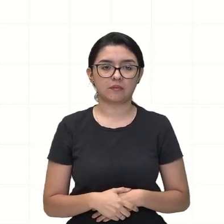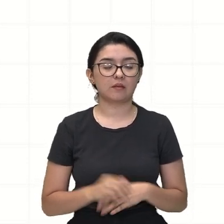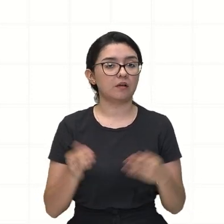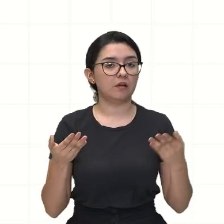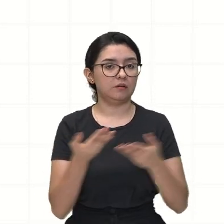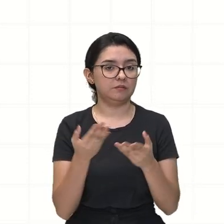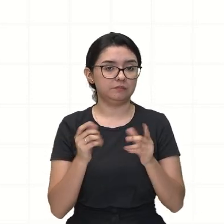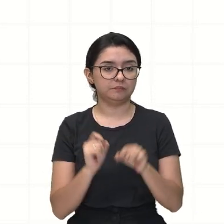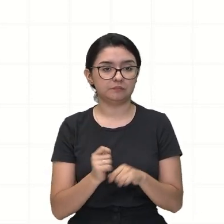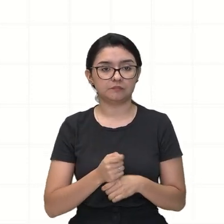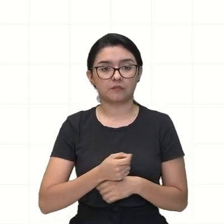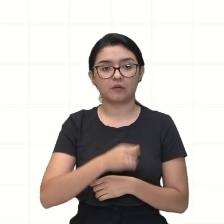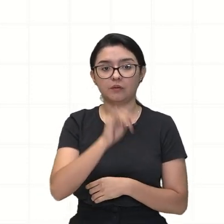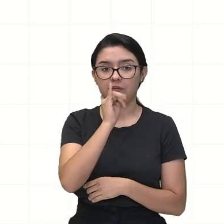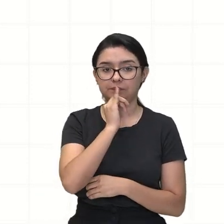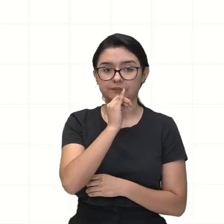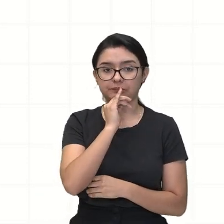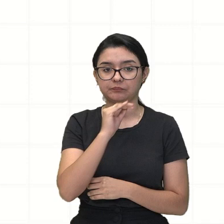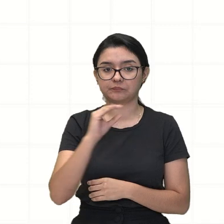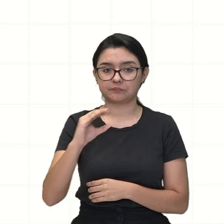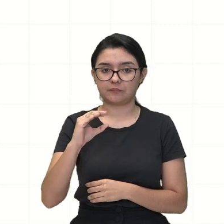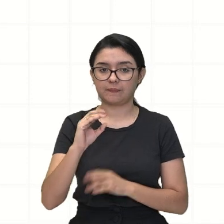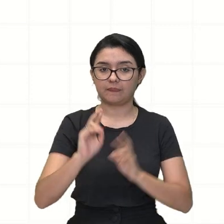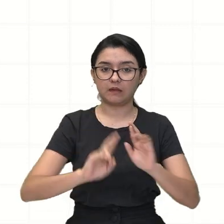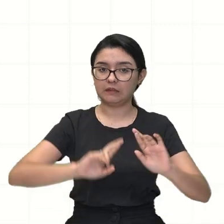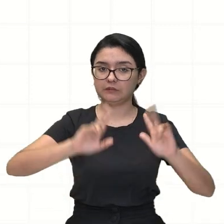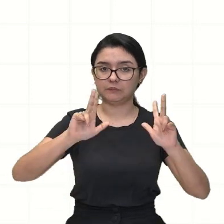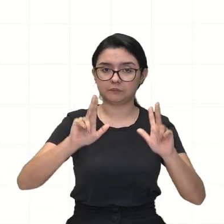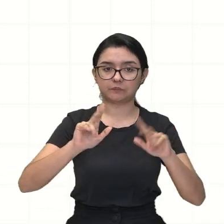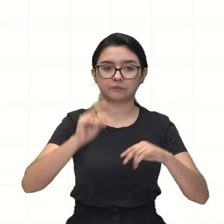Agora, no exemplo C, a gente já tem uma situação diferente.